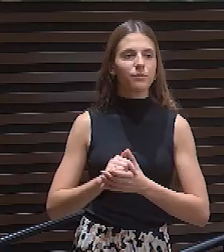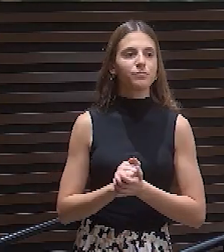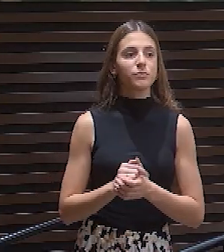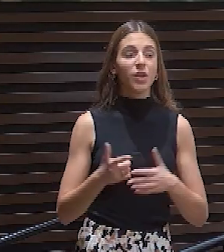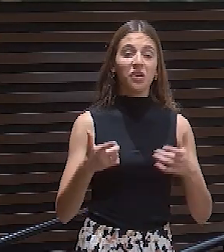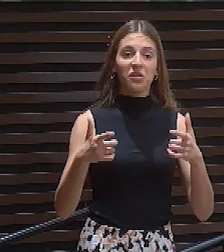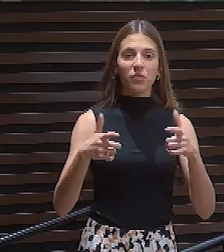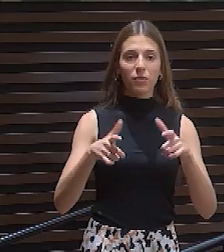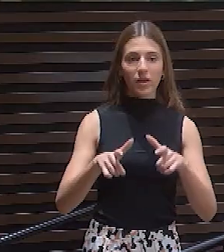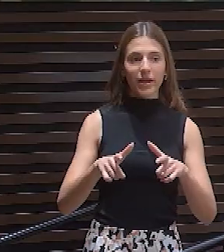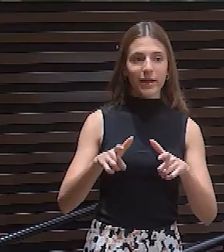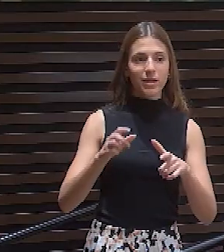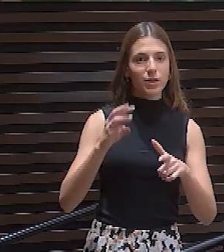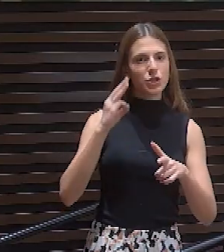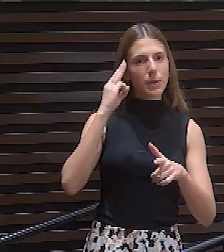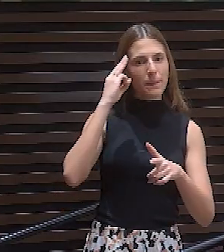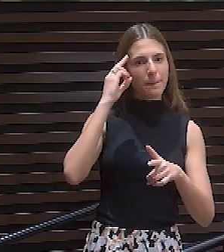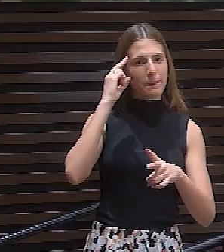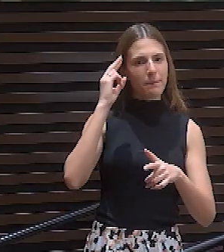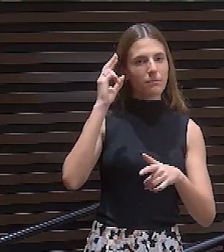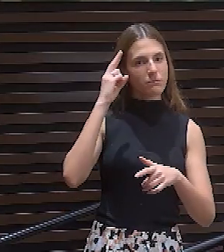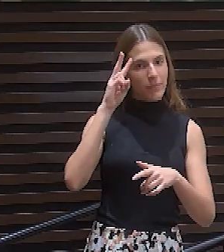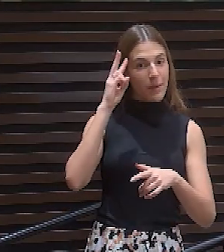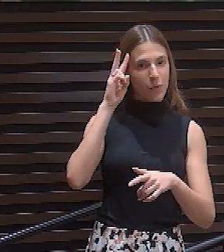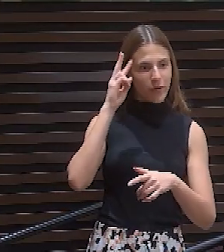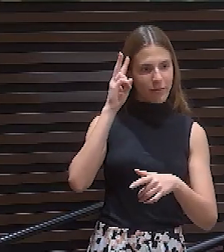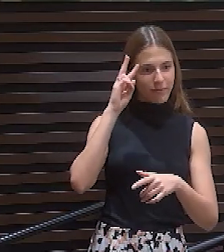lugar de memória,